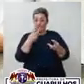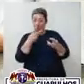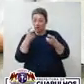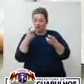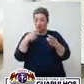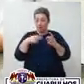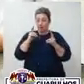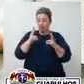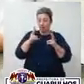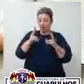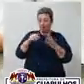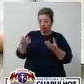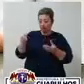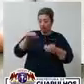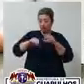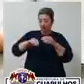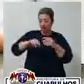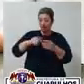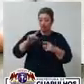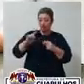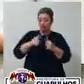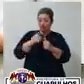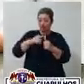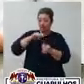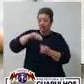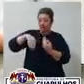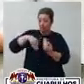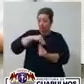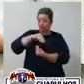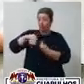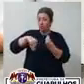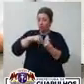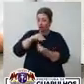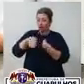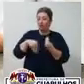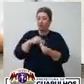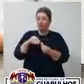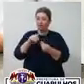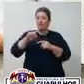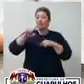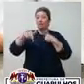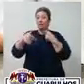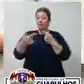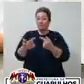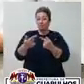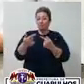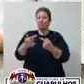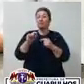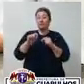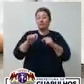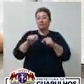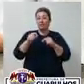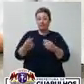Aqui vocês percebem que sempre que a Marulha coloca aqui os recheios na batedeira, ela dá uma misturada antes para dar aquela incorporada. E aí